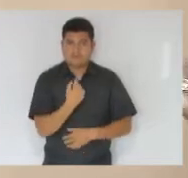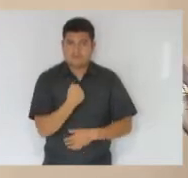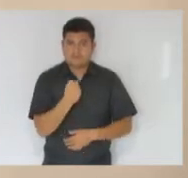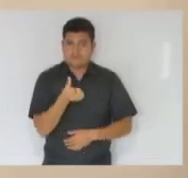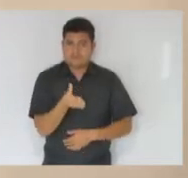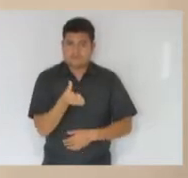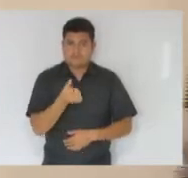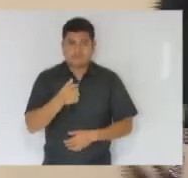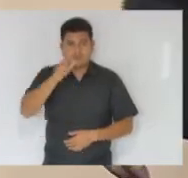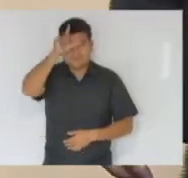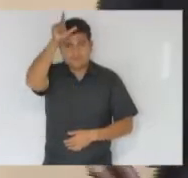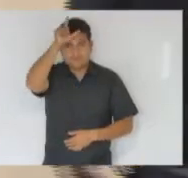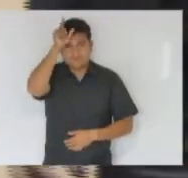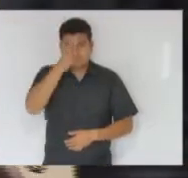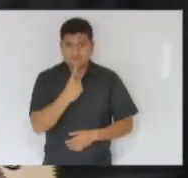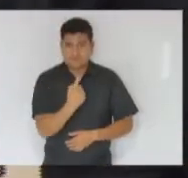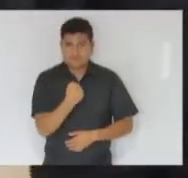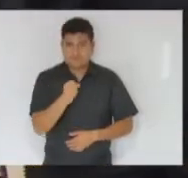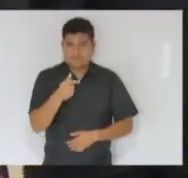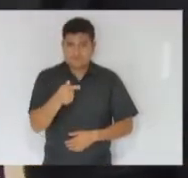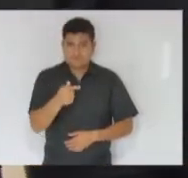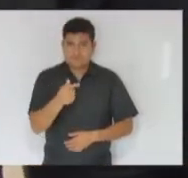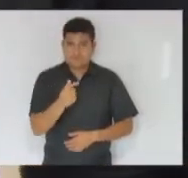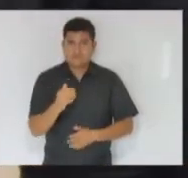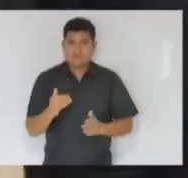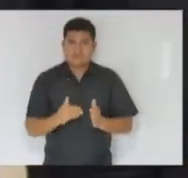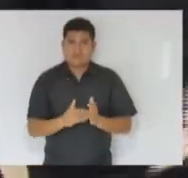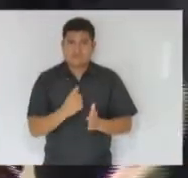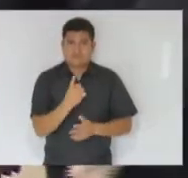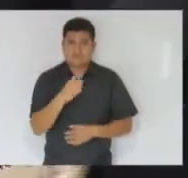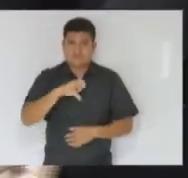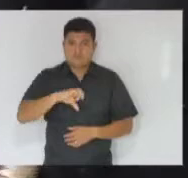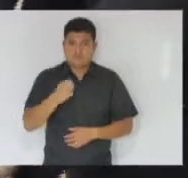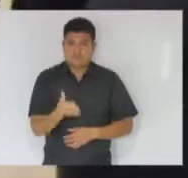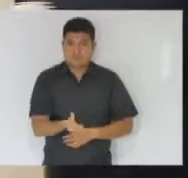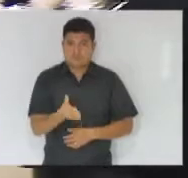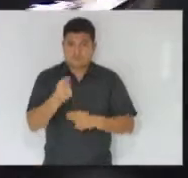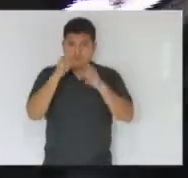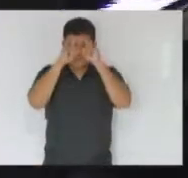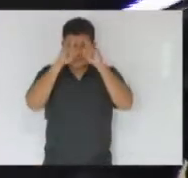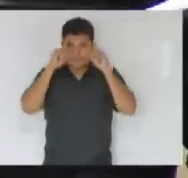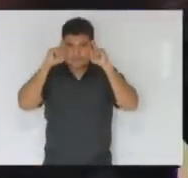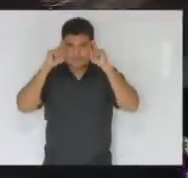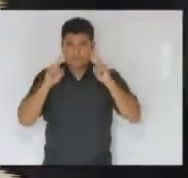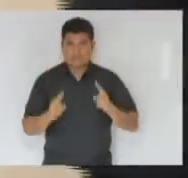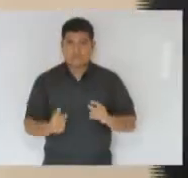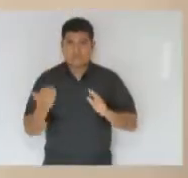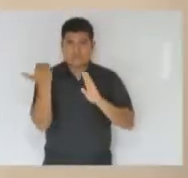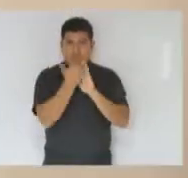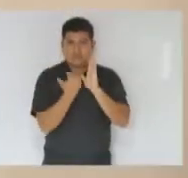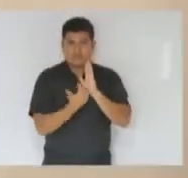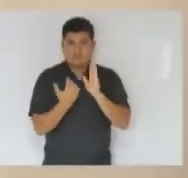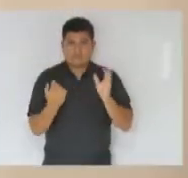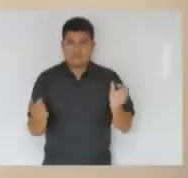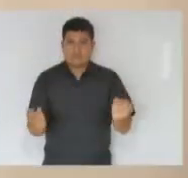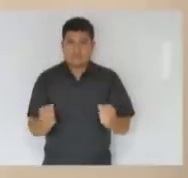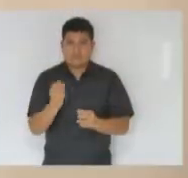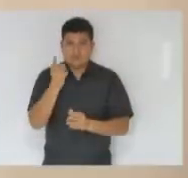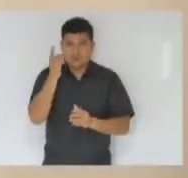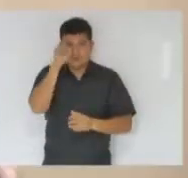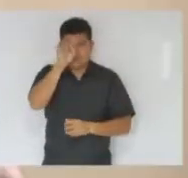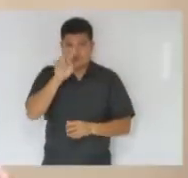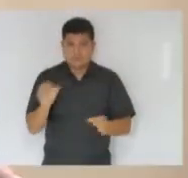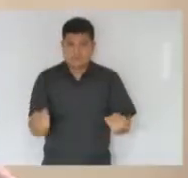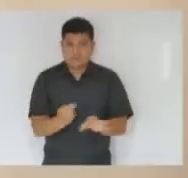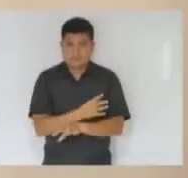Lima. Indicações 187 e 196, autoria deputado Neudi Sareta. Encerrada a ordem do dia, passamos